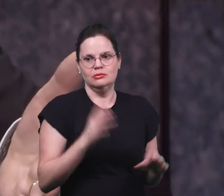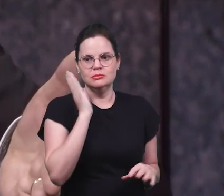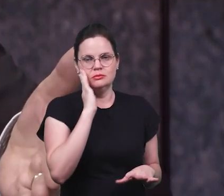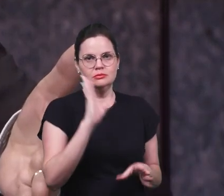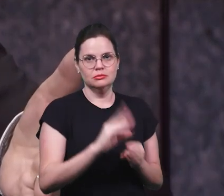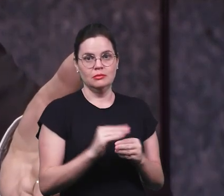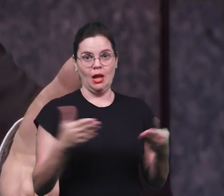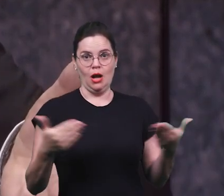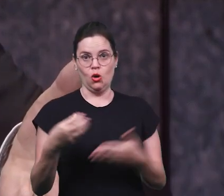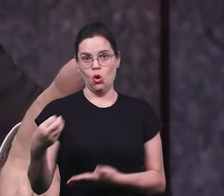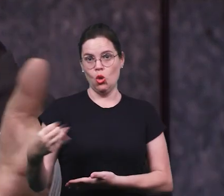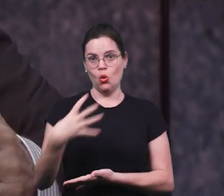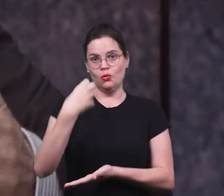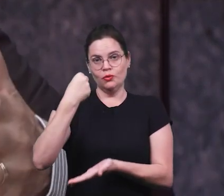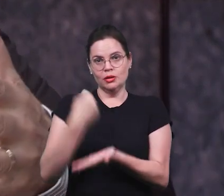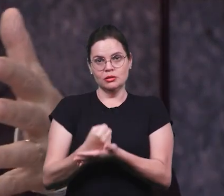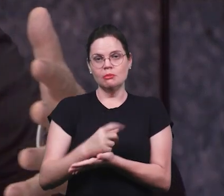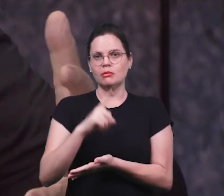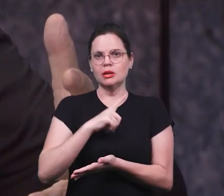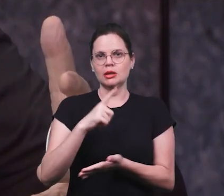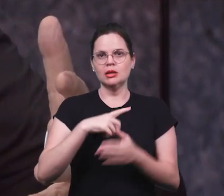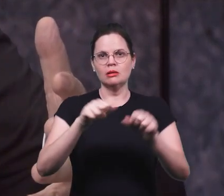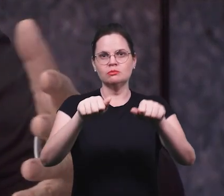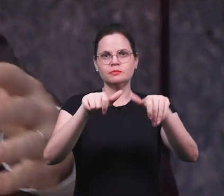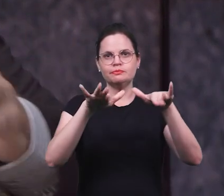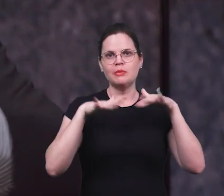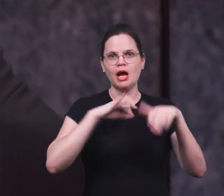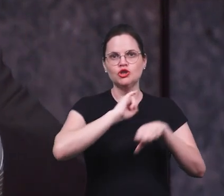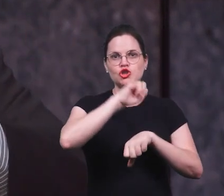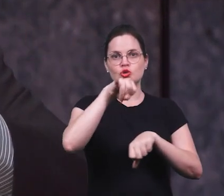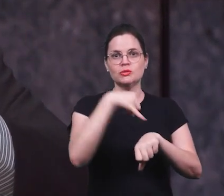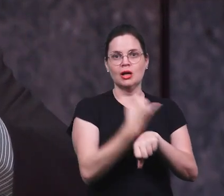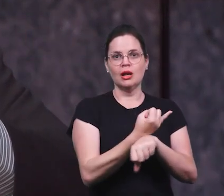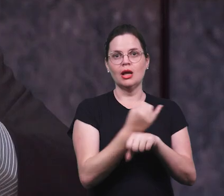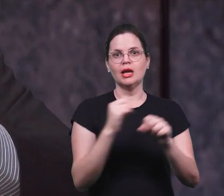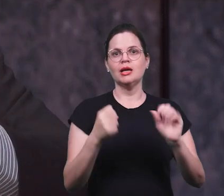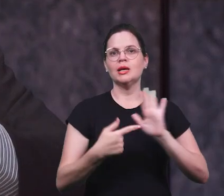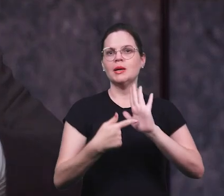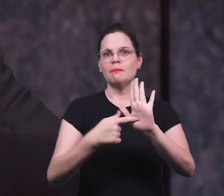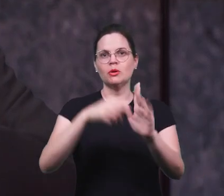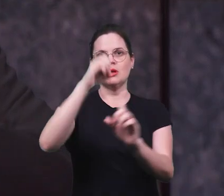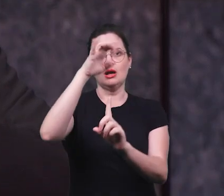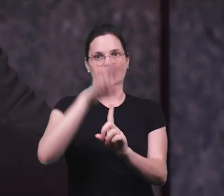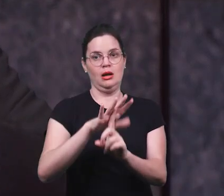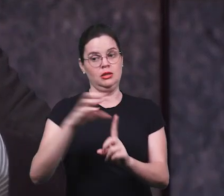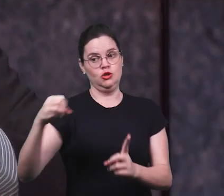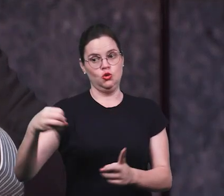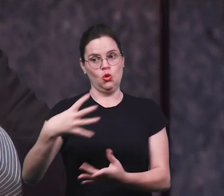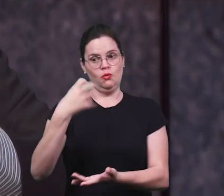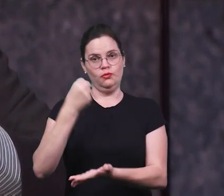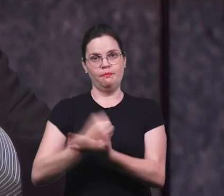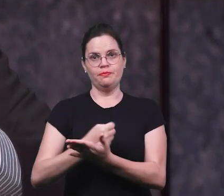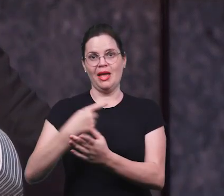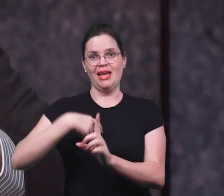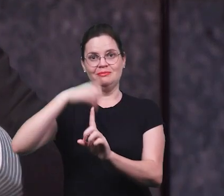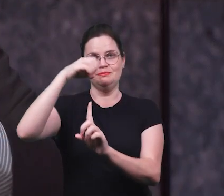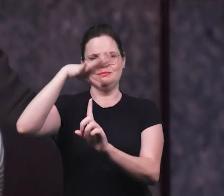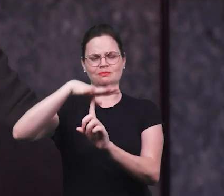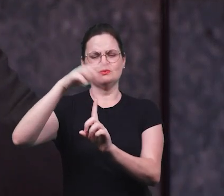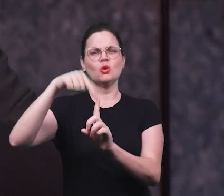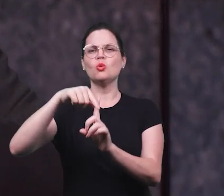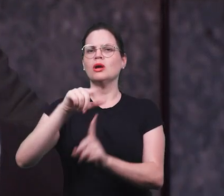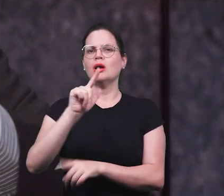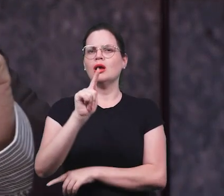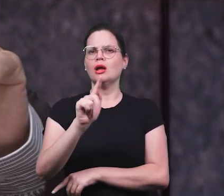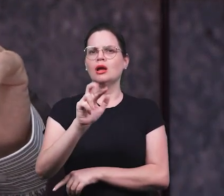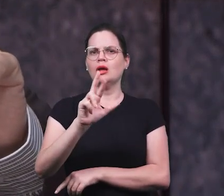o Concílio de Jerusalém, que falou da graça de Deus, o Novo Testamento é graça. O que é graça? Nós não temos